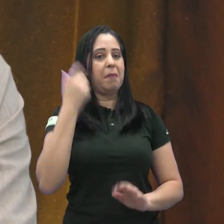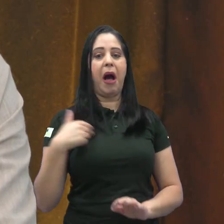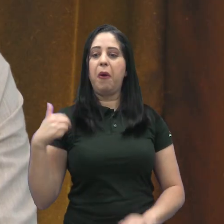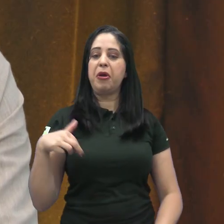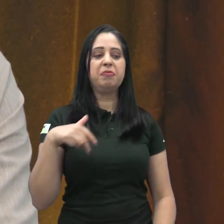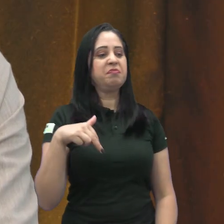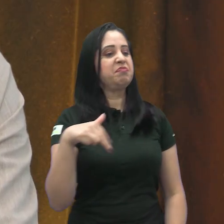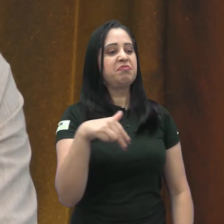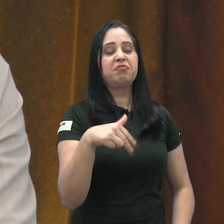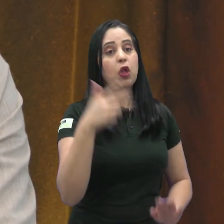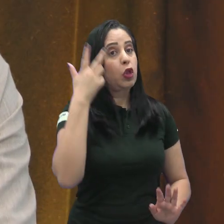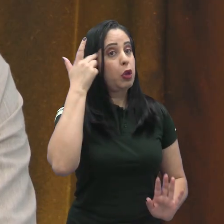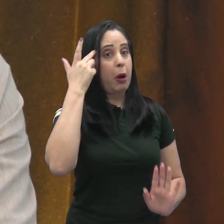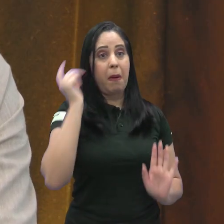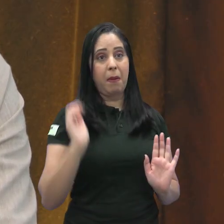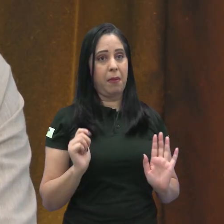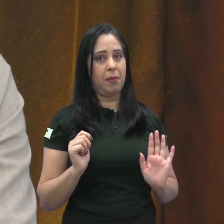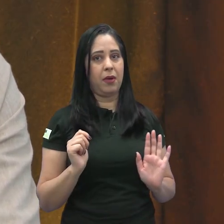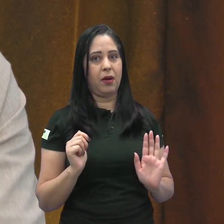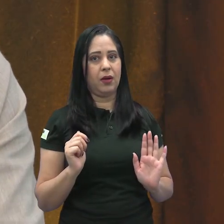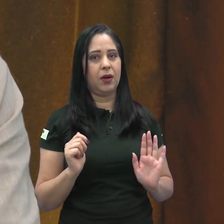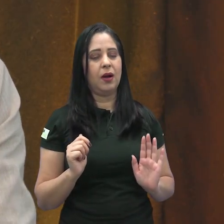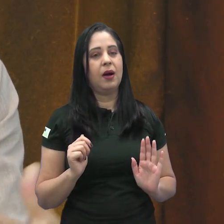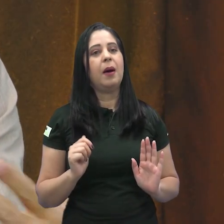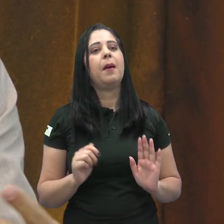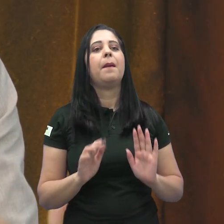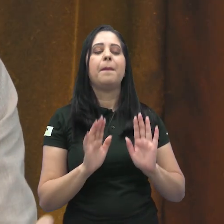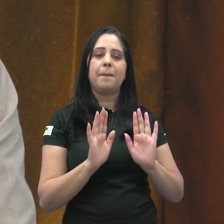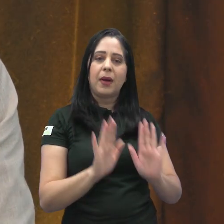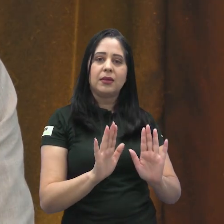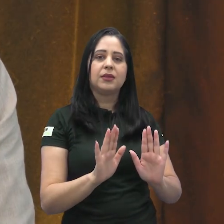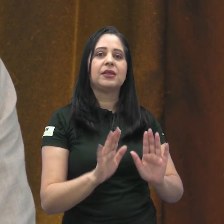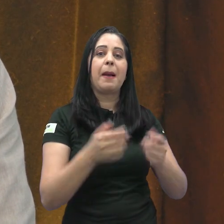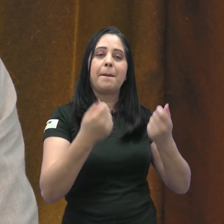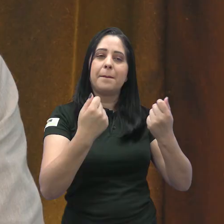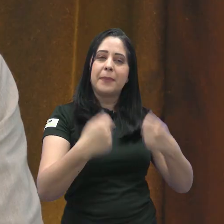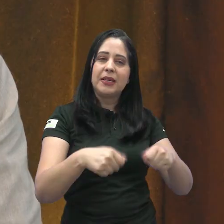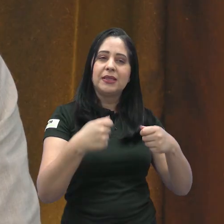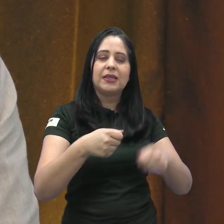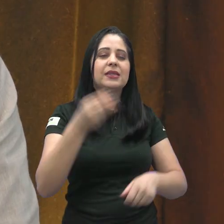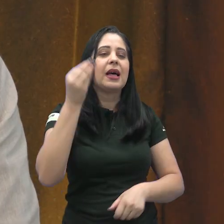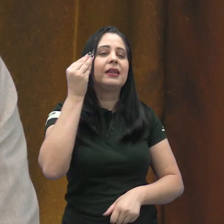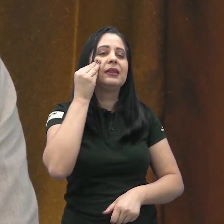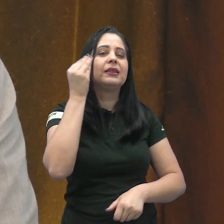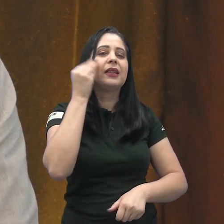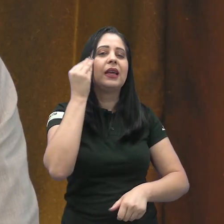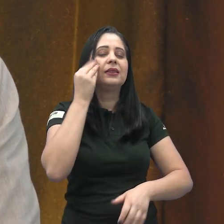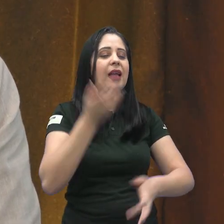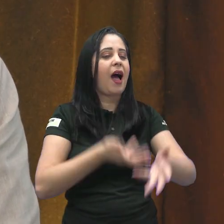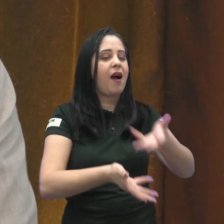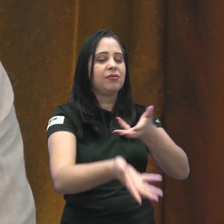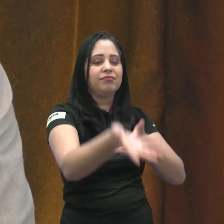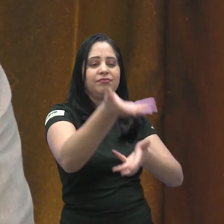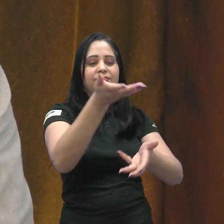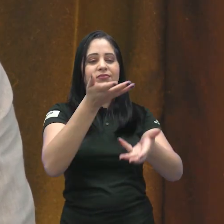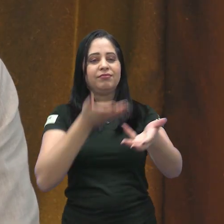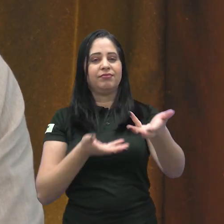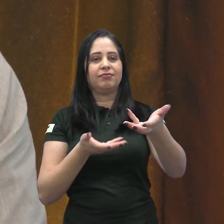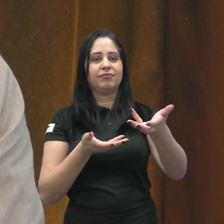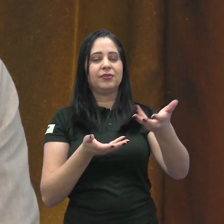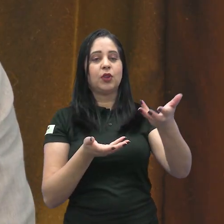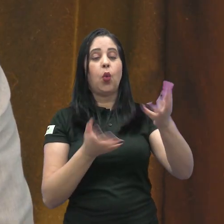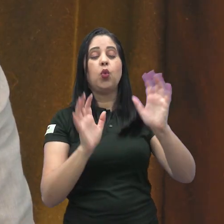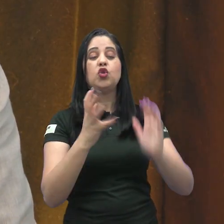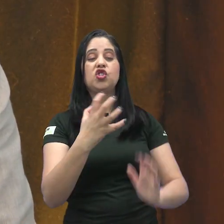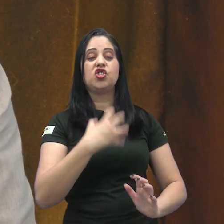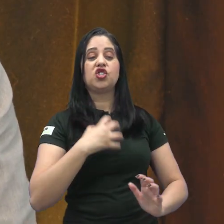aqui. Eu acho que o que faz a coisa andar, eu acho que você tem que fazer um ambiente ser um ambiente agradável, um ambiente